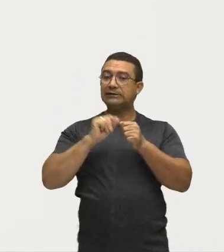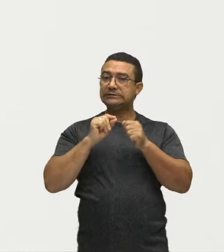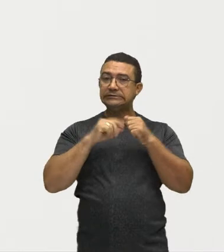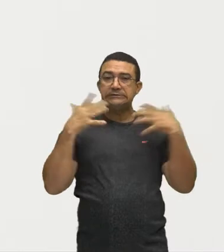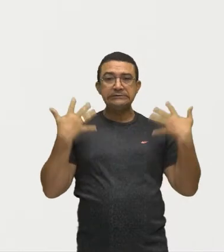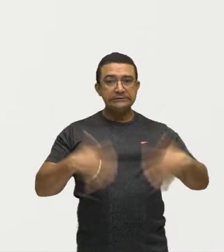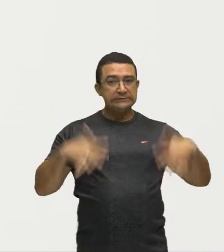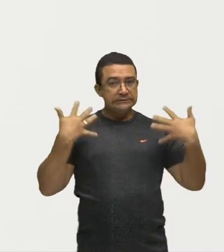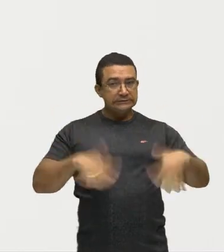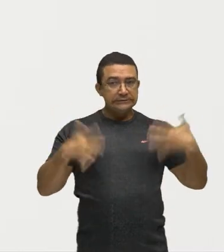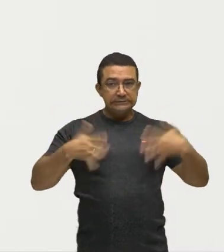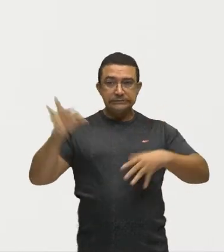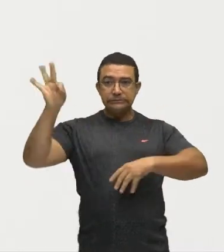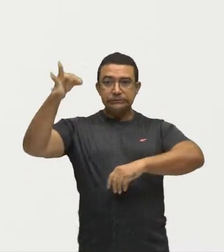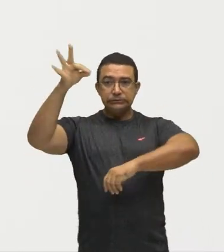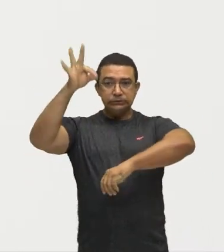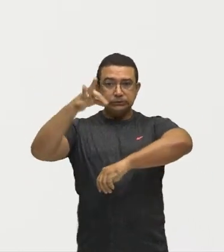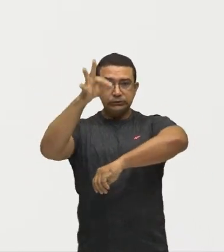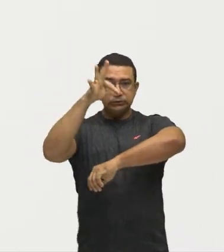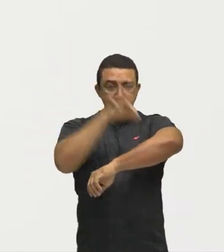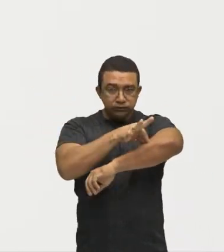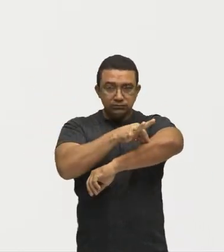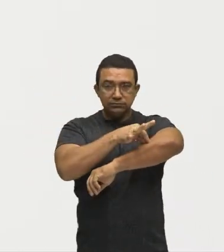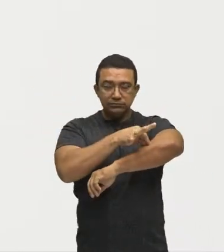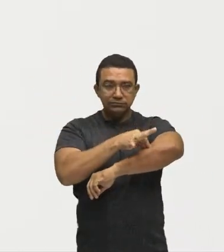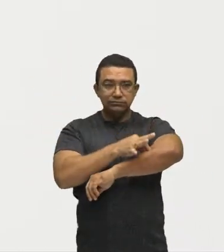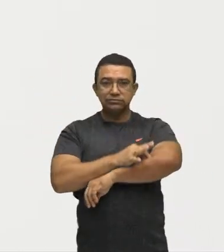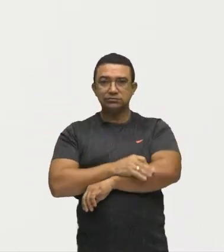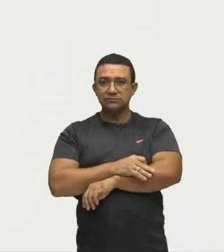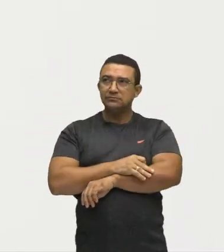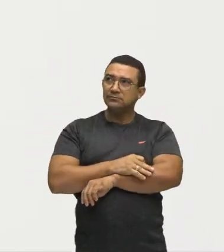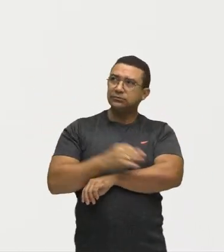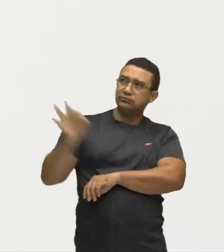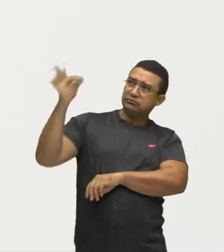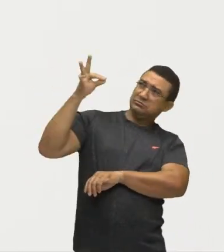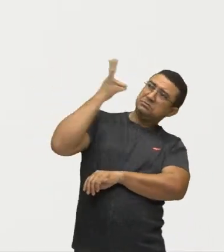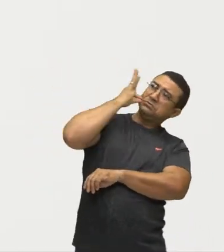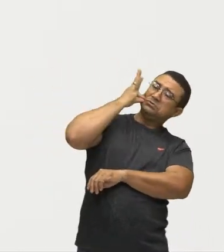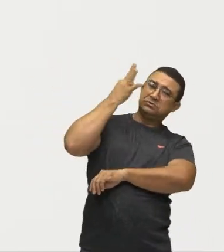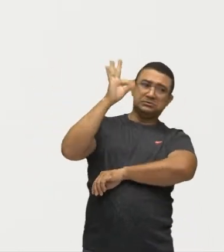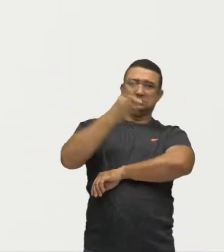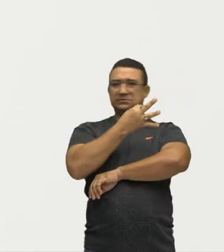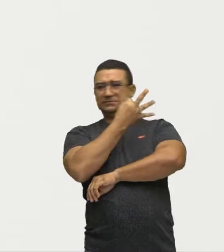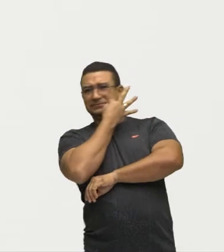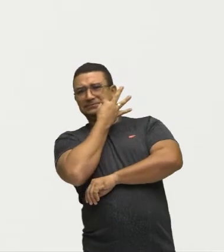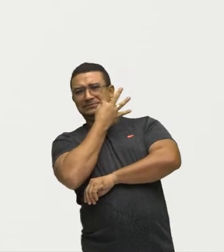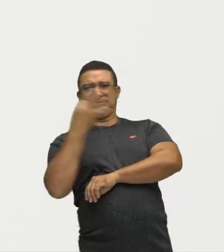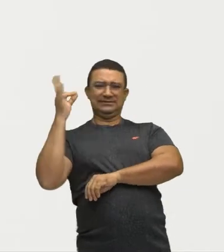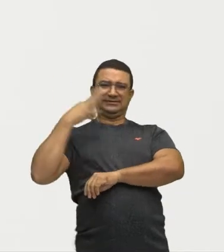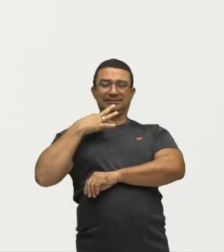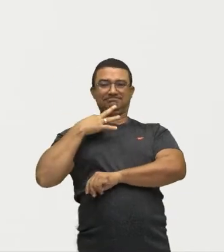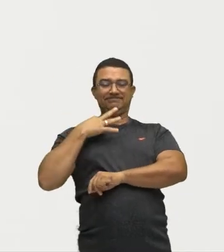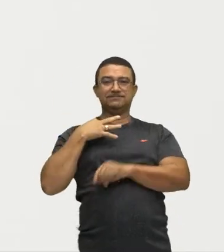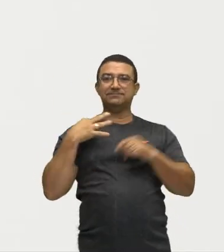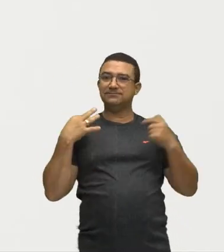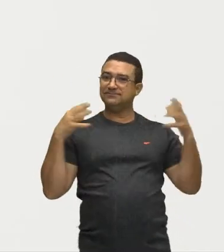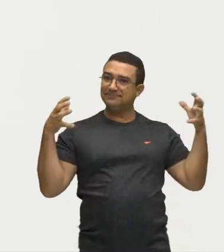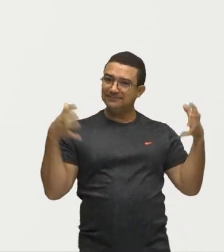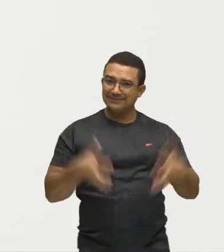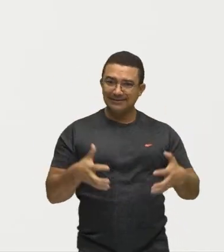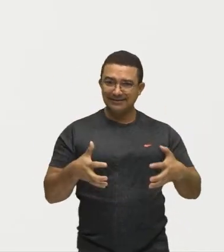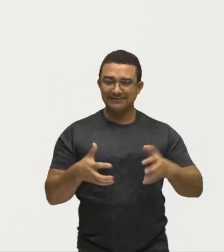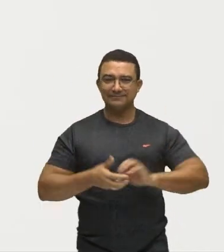tantas carapanãs. Aí é chato, né? Aí é muito chato essas carapanãs. Mas olha só que nós também